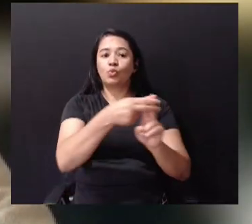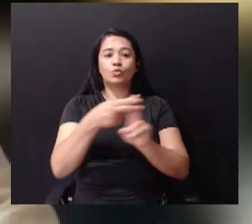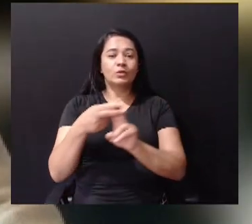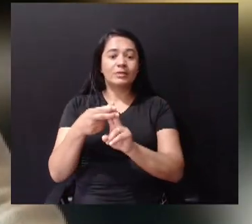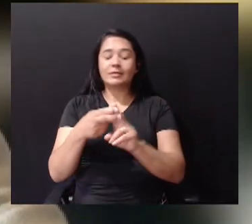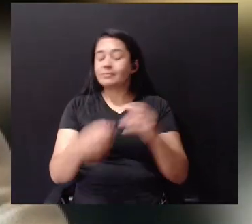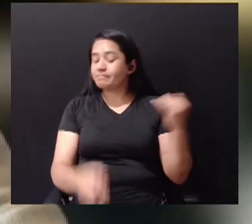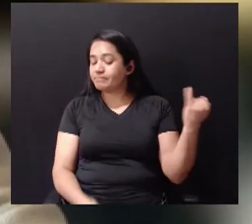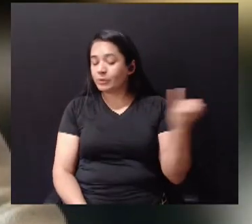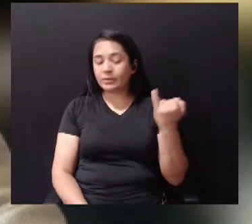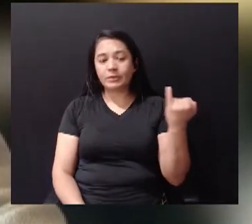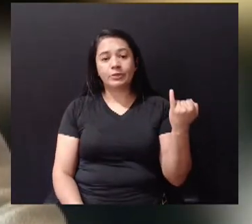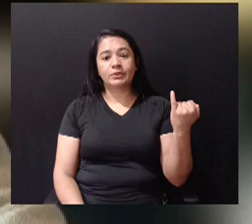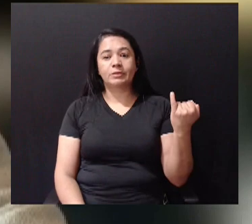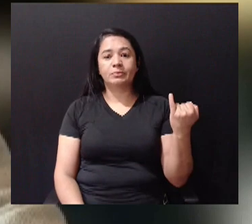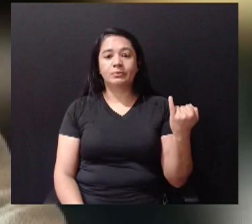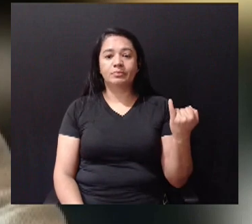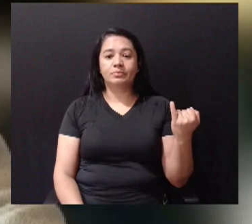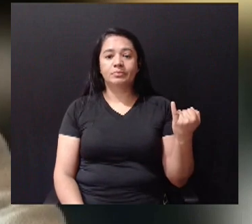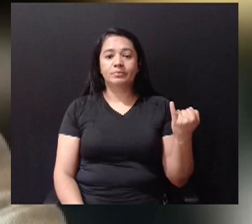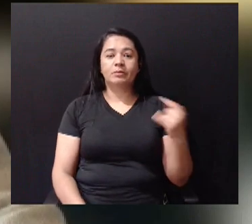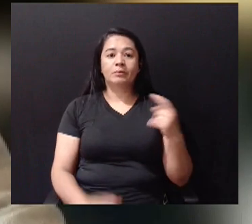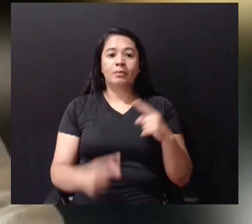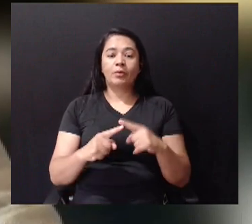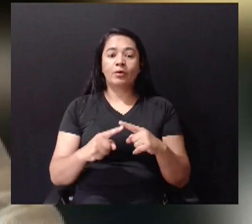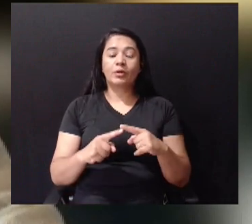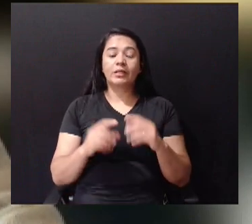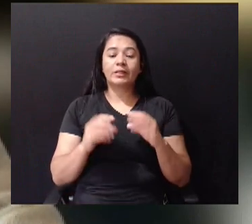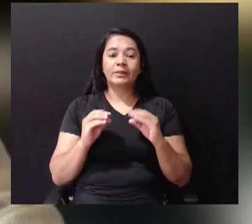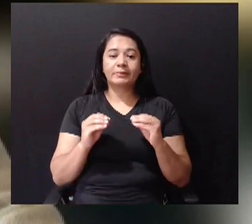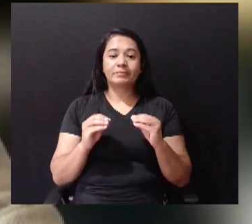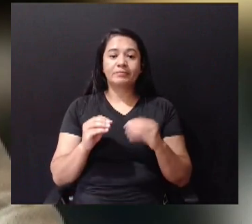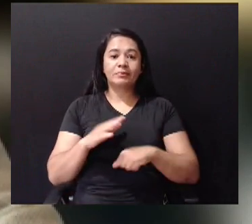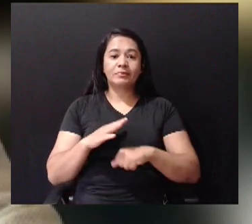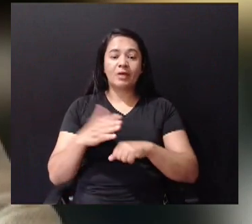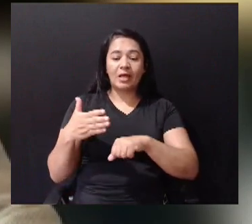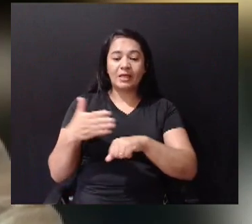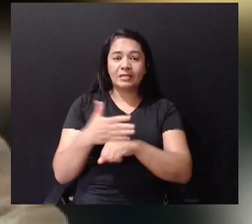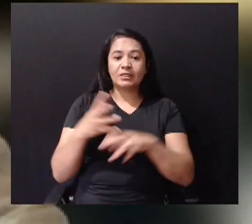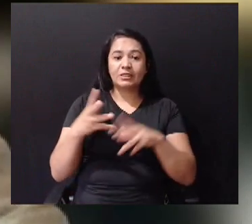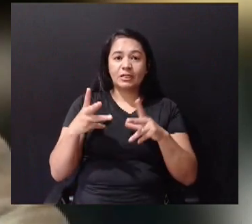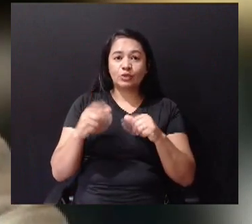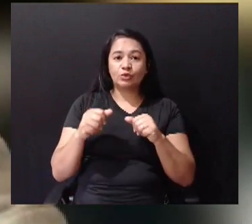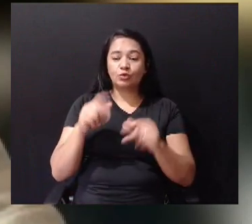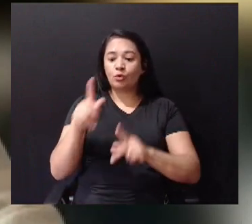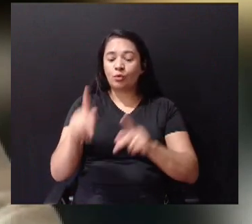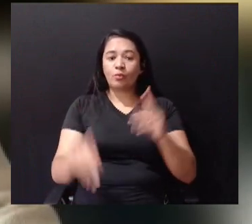importante, porque ele oferece acesso a toda a população do Brasil sem custo.